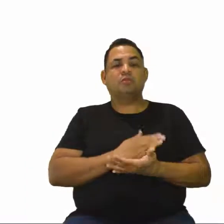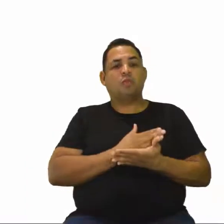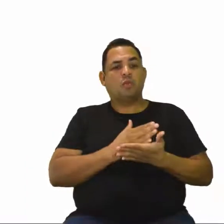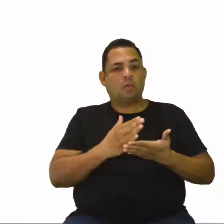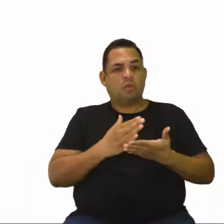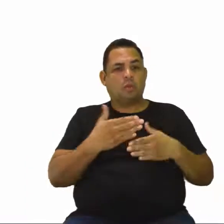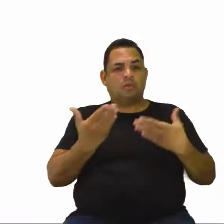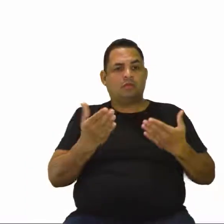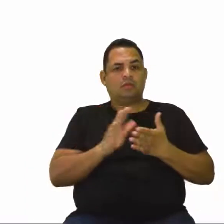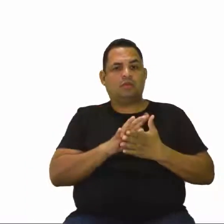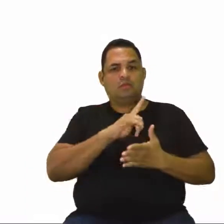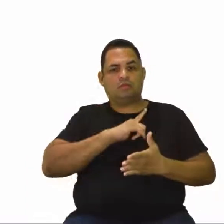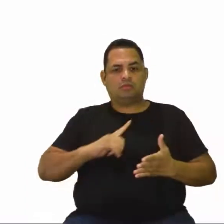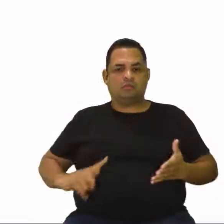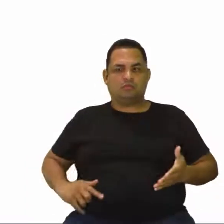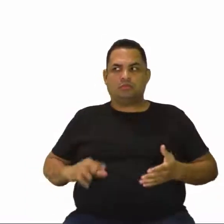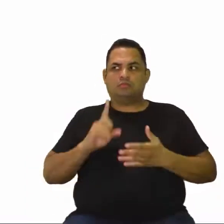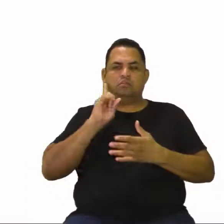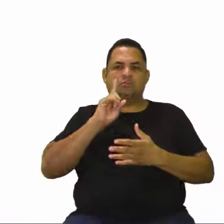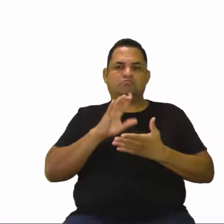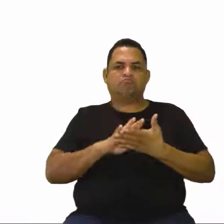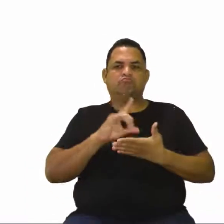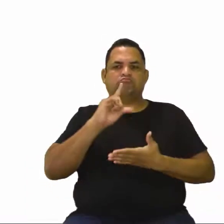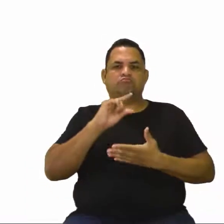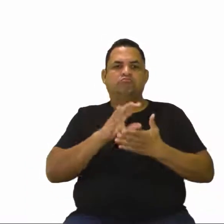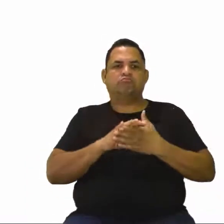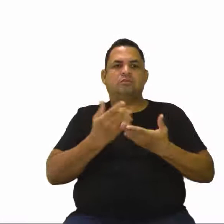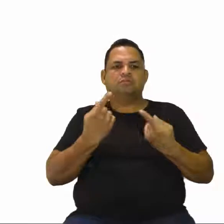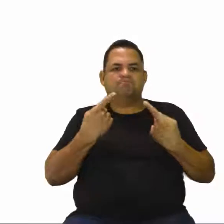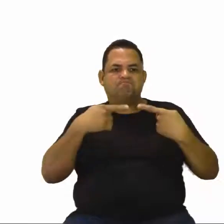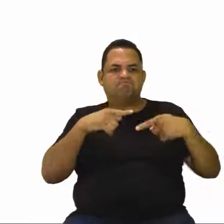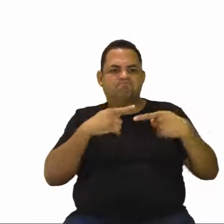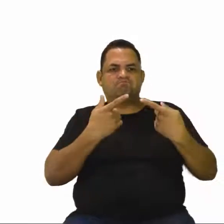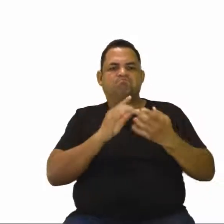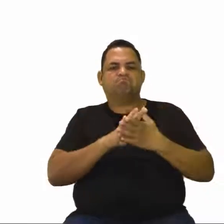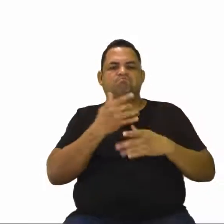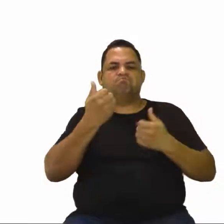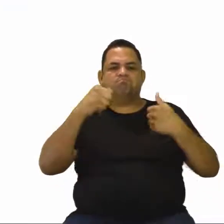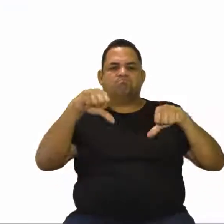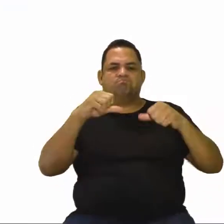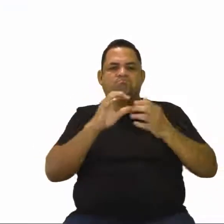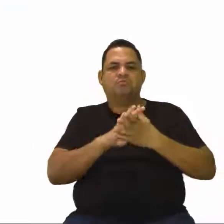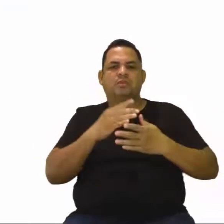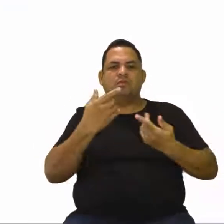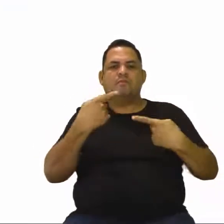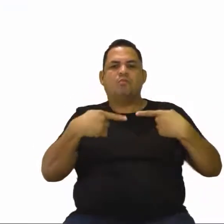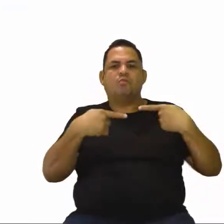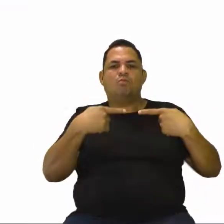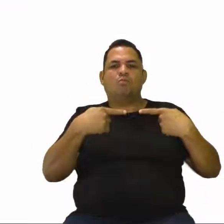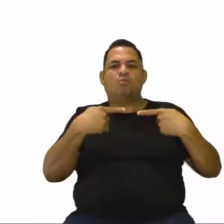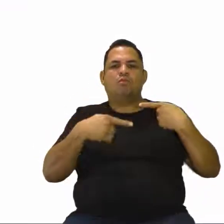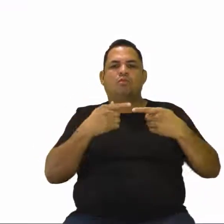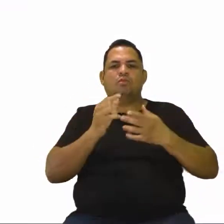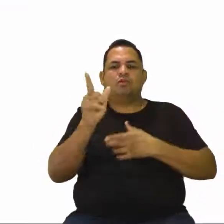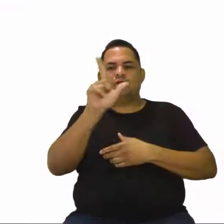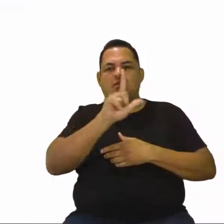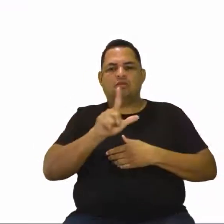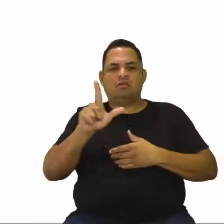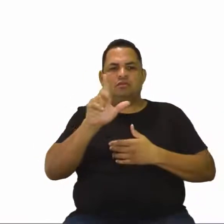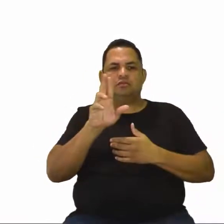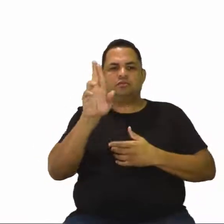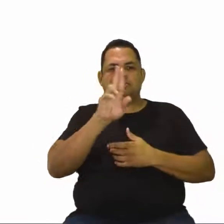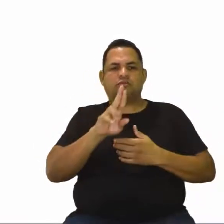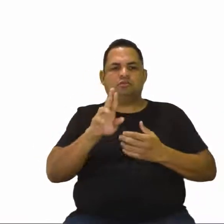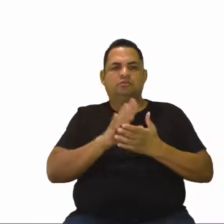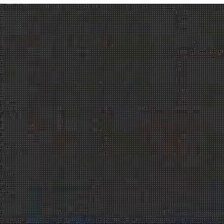início, o governo dos Estados Unidos pouco fez para combater a crise, segundo a política liberal, adotada até então